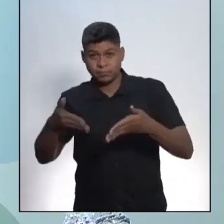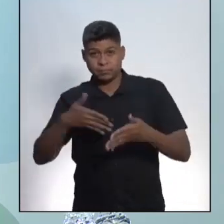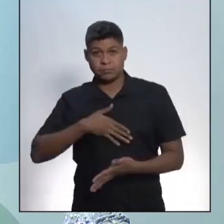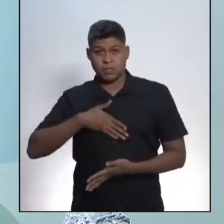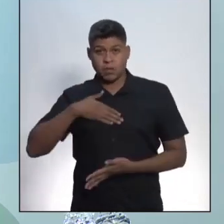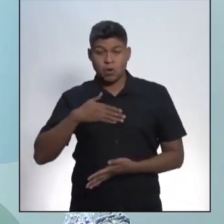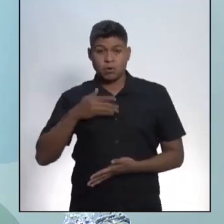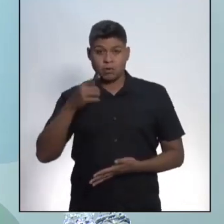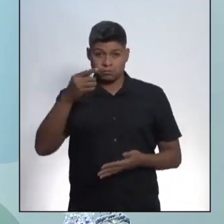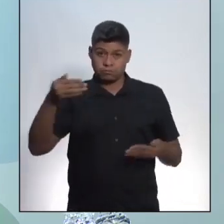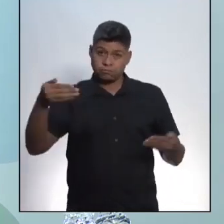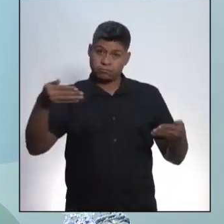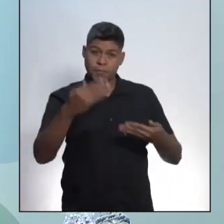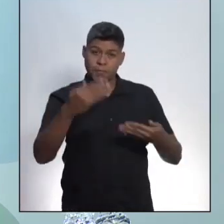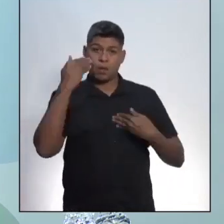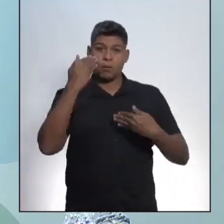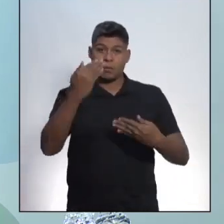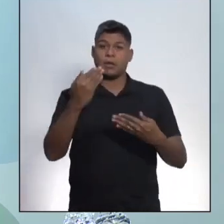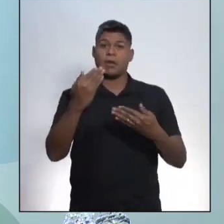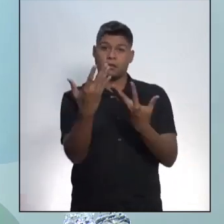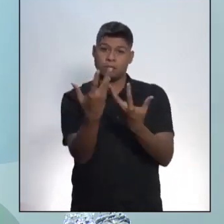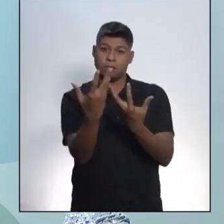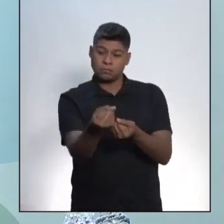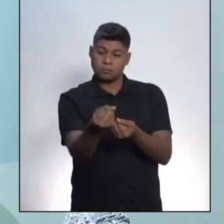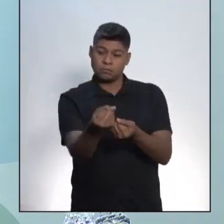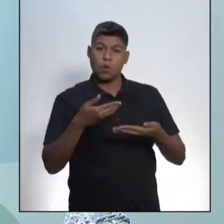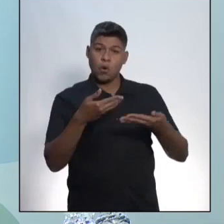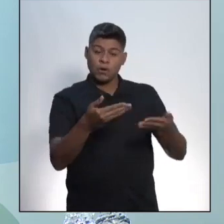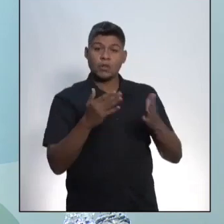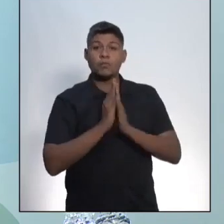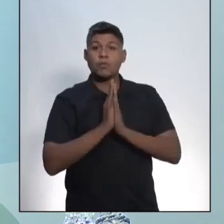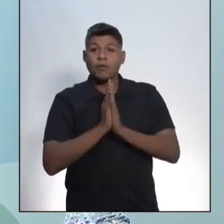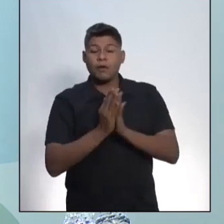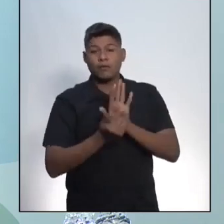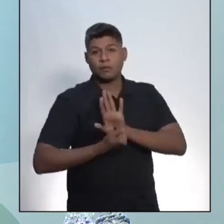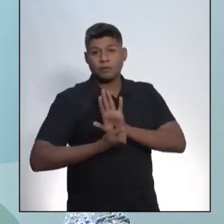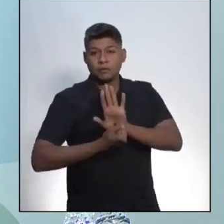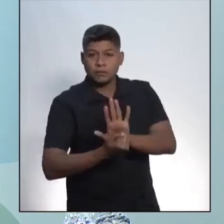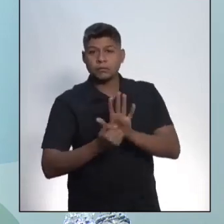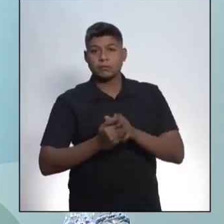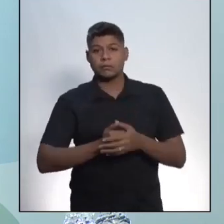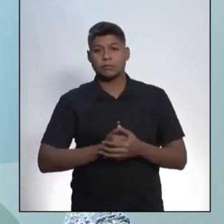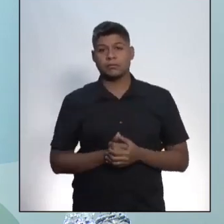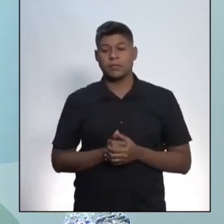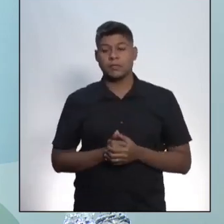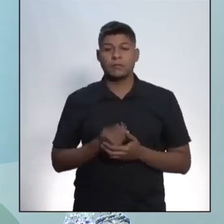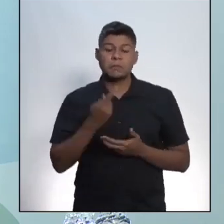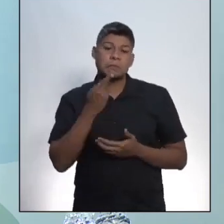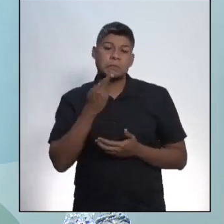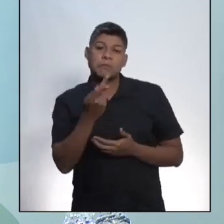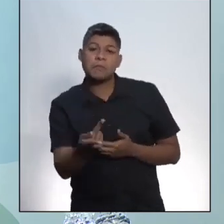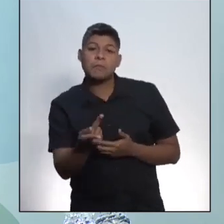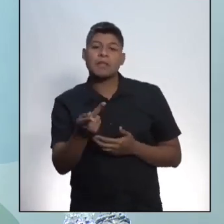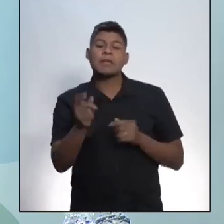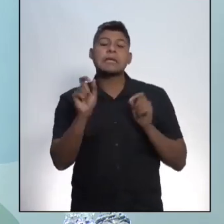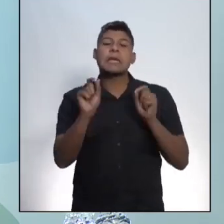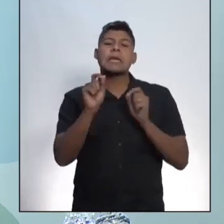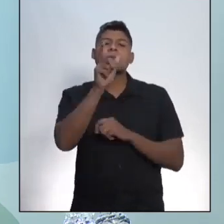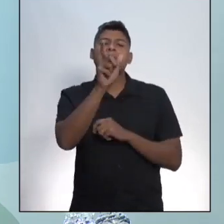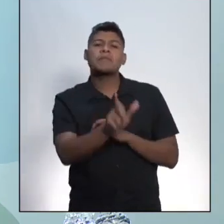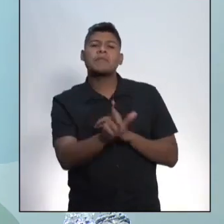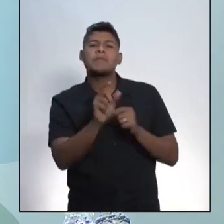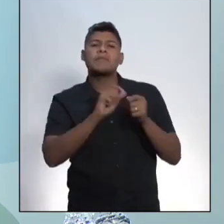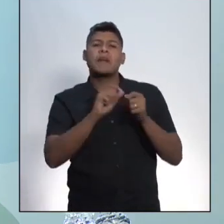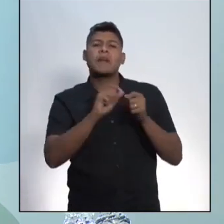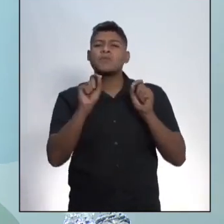receber você aqui. Muito obrigado por ter aceitado esse convite. Por favor, se apresenta para a gente. Diga para a gente quem você é, o que você